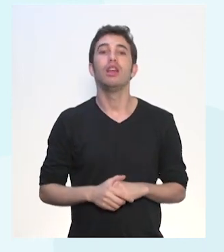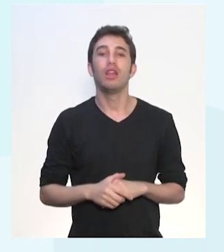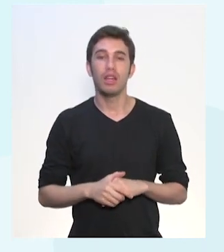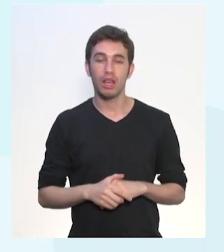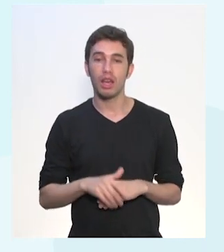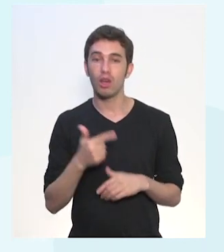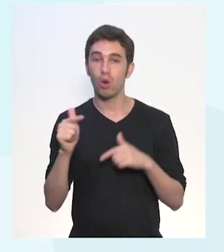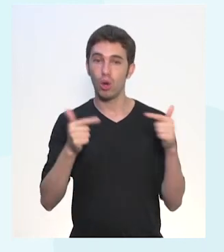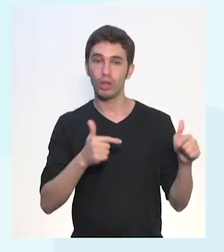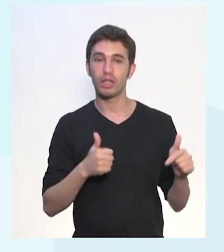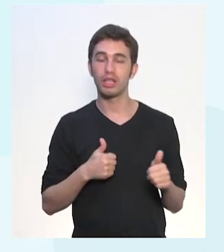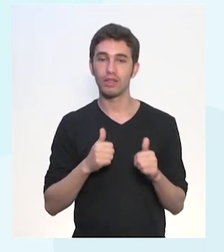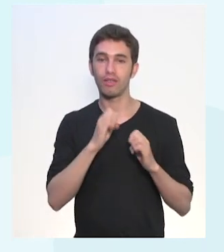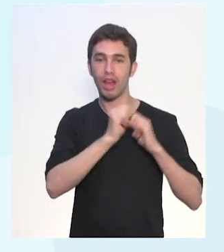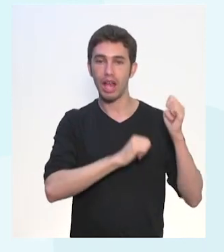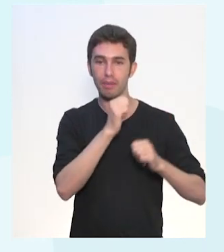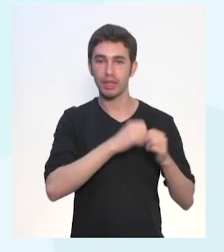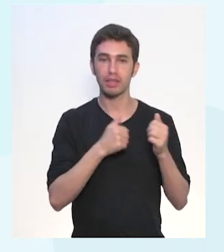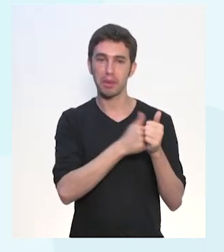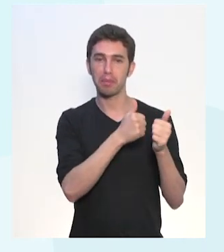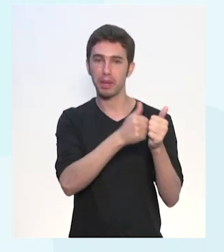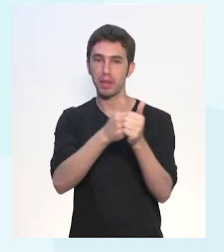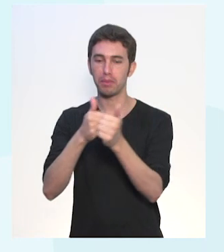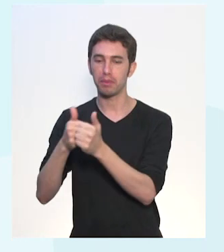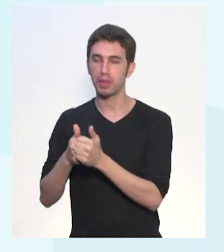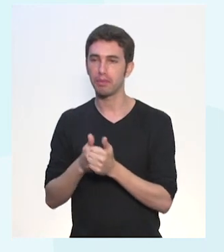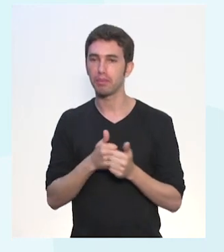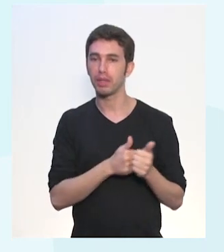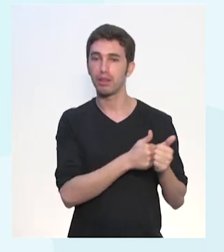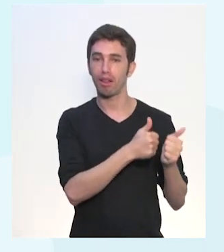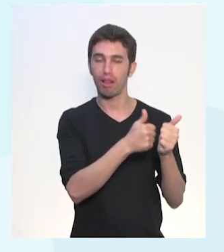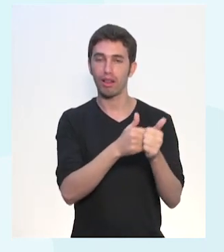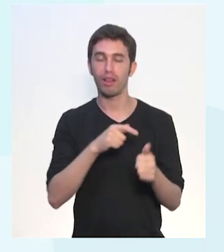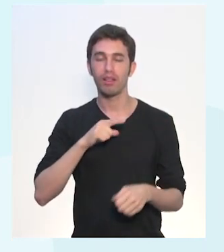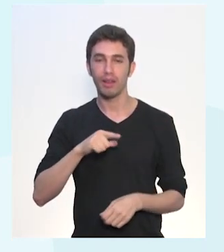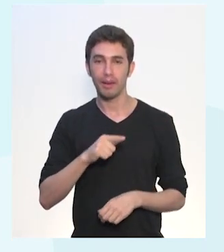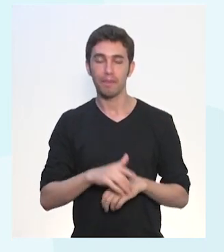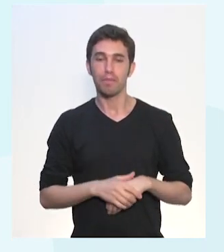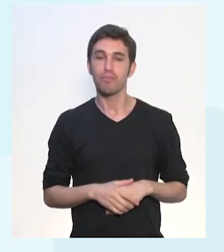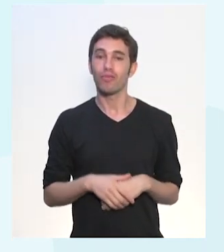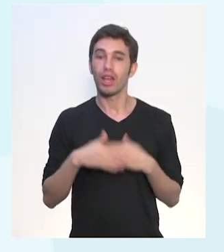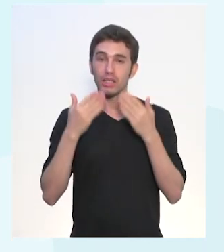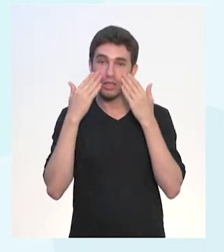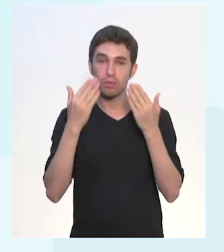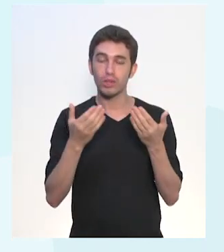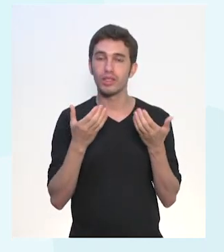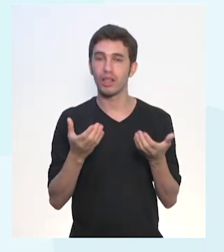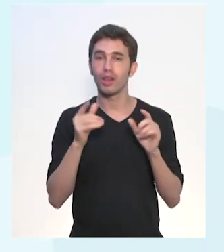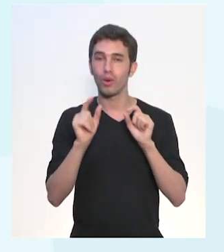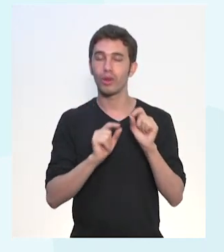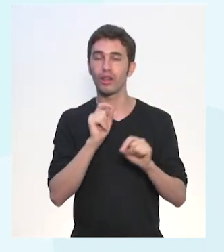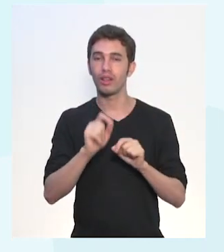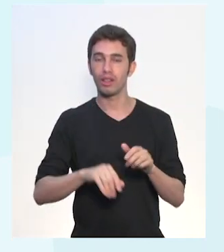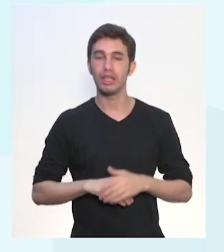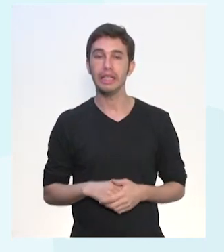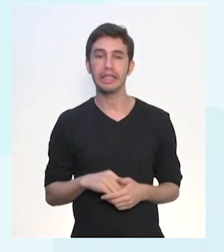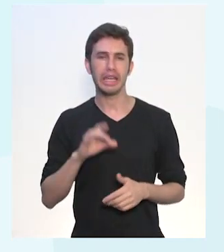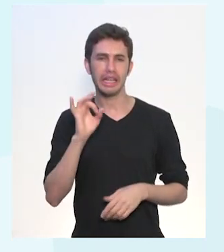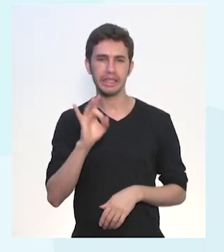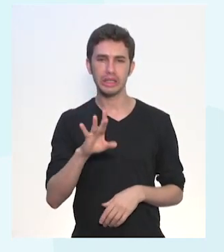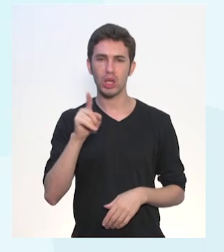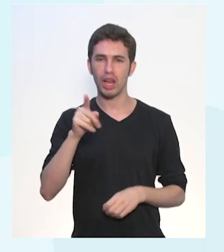suas imediações, e também, né, então a gente o que a gente quer mostrar, né, nessa imagem, né, que não é só